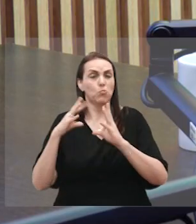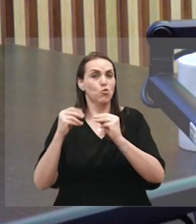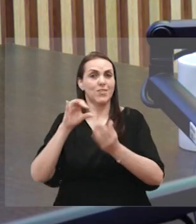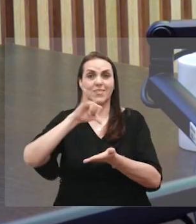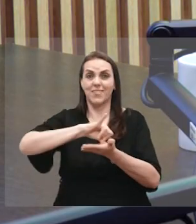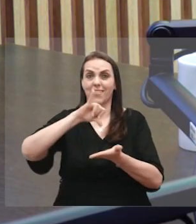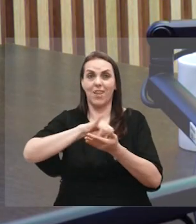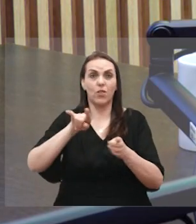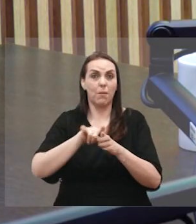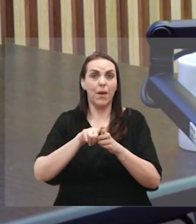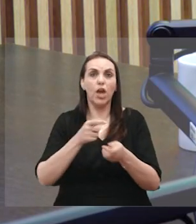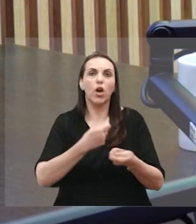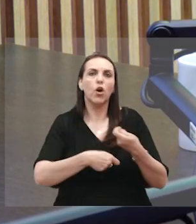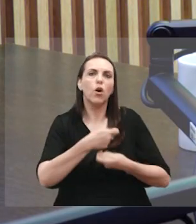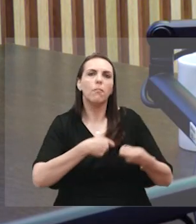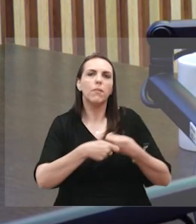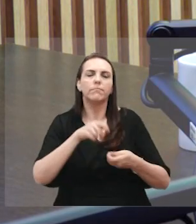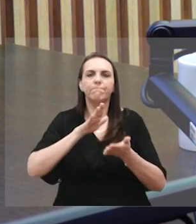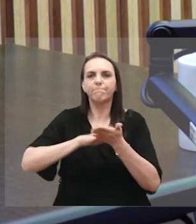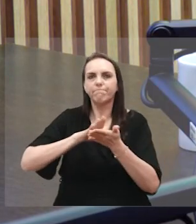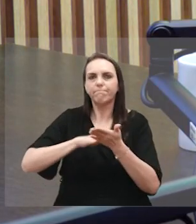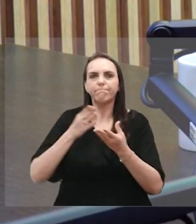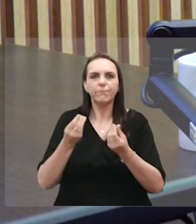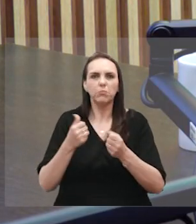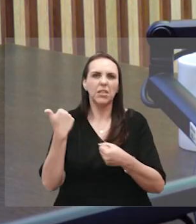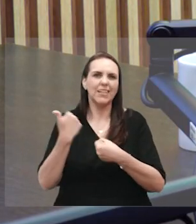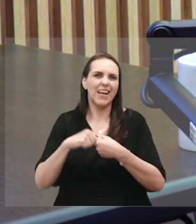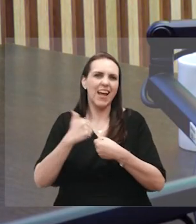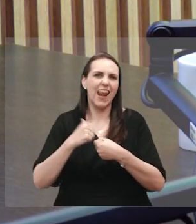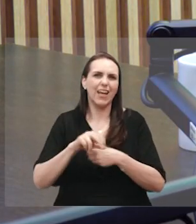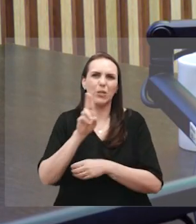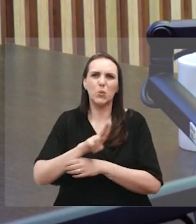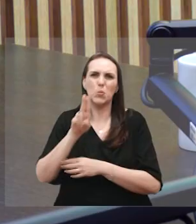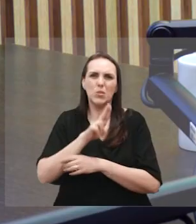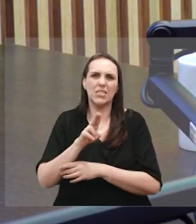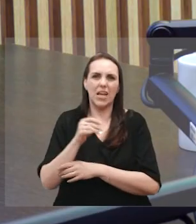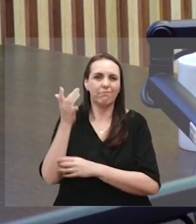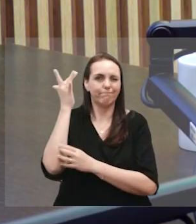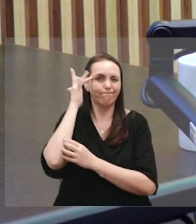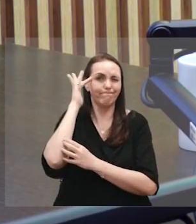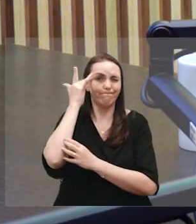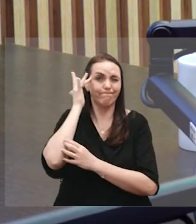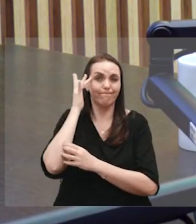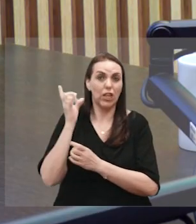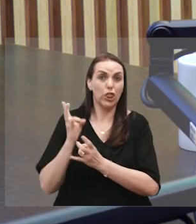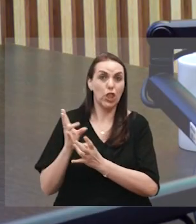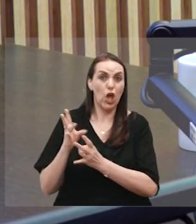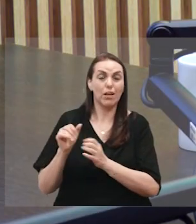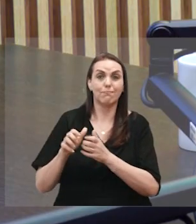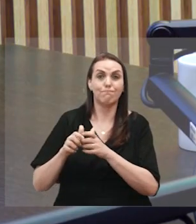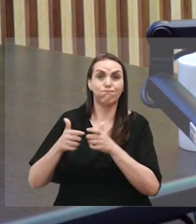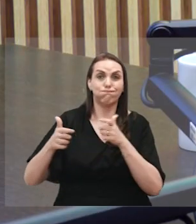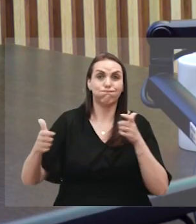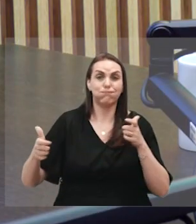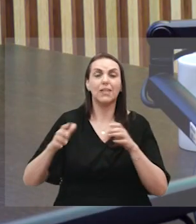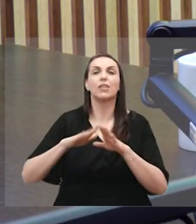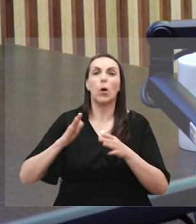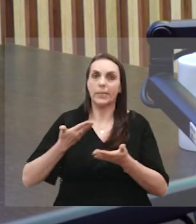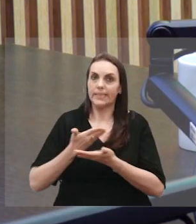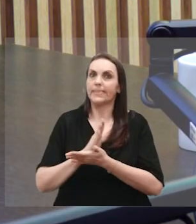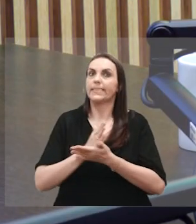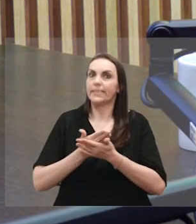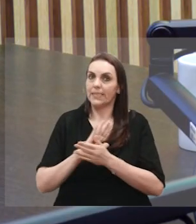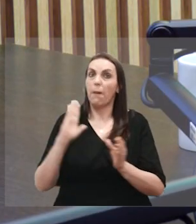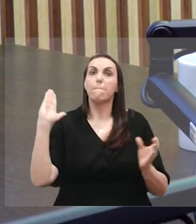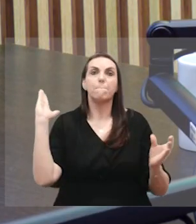cobrando o jeito que tá as coisas, né? Infelizmente, com a quantia de usuários de crack só cresce. Então é muito mais que vídeos, na verdade, tem que ter incomodação, alguns processos